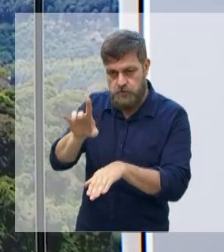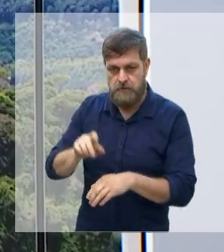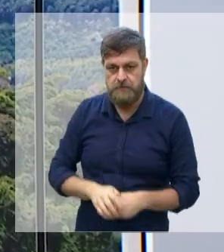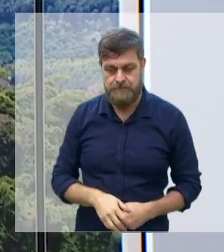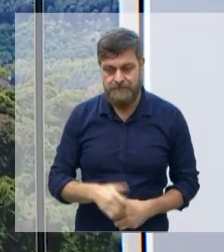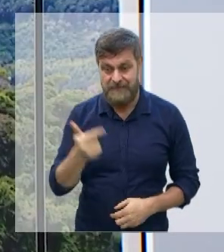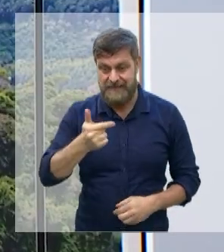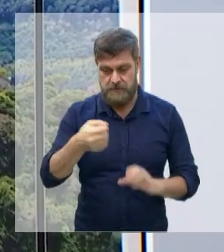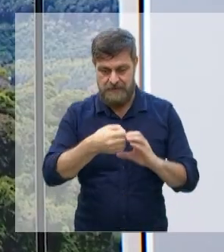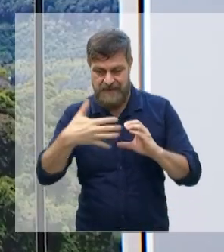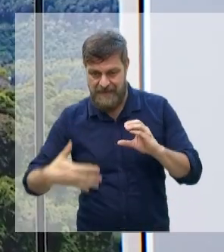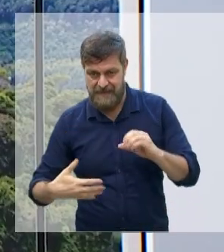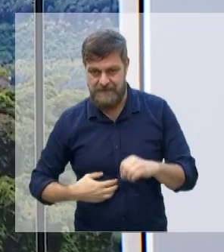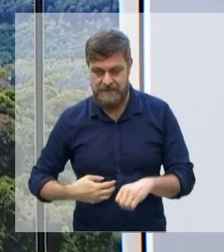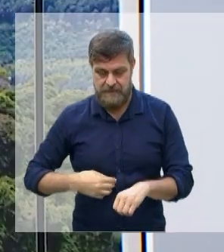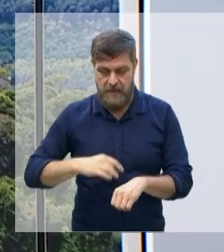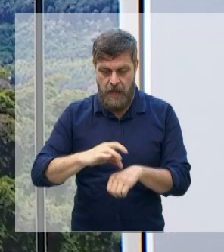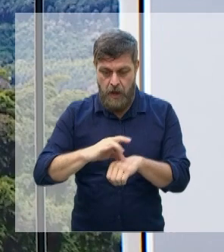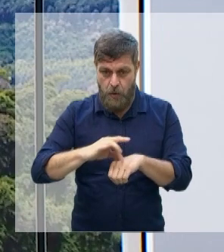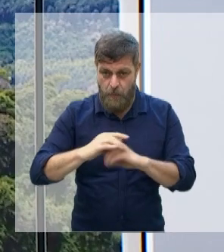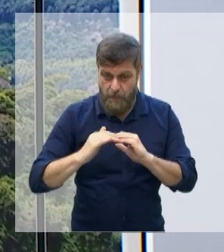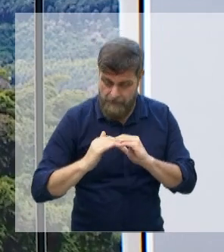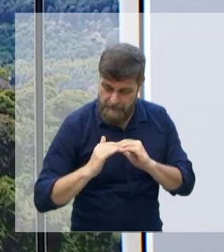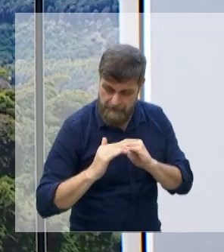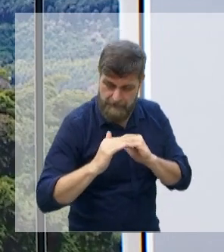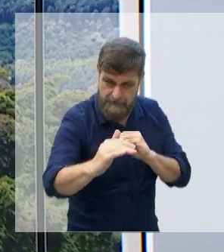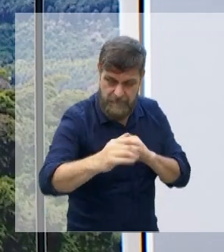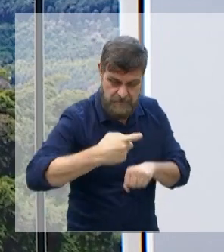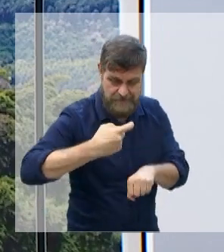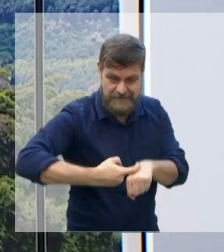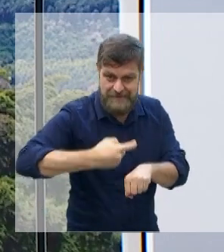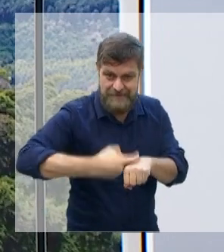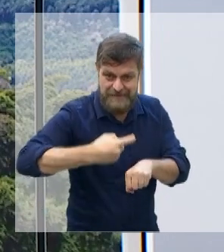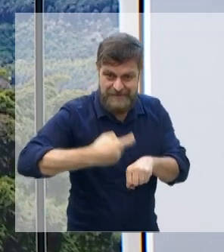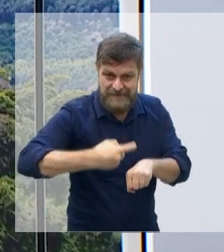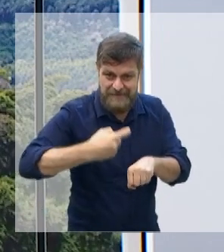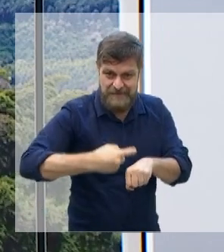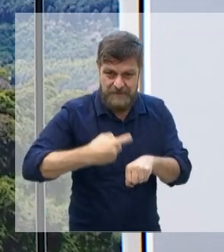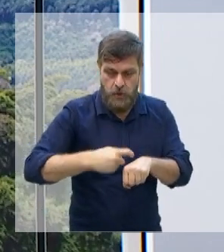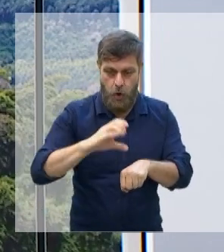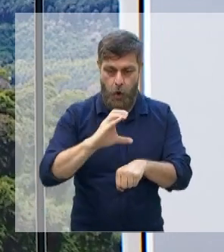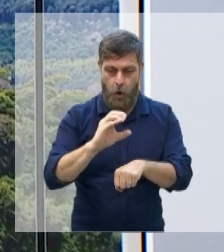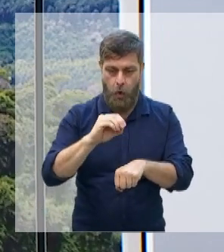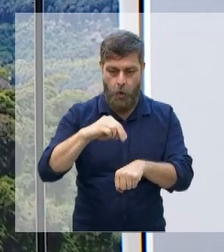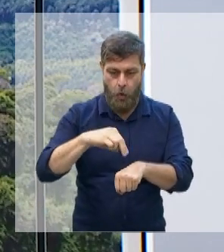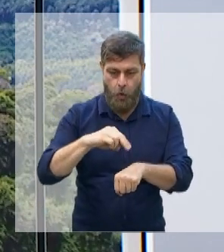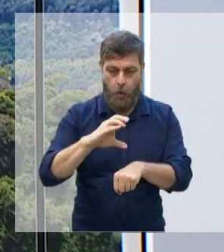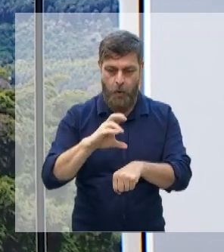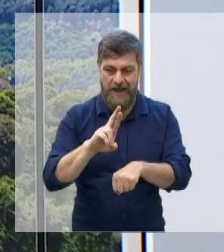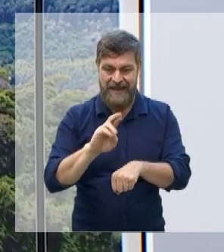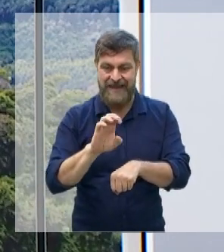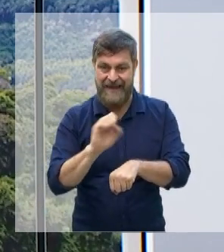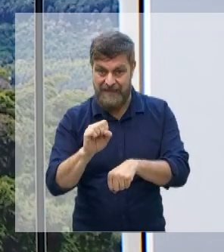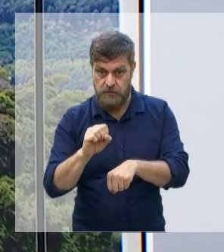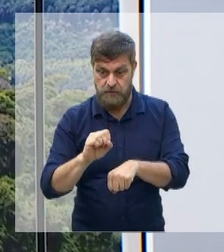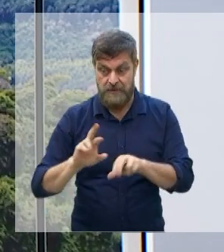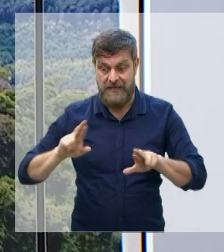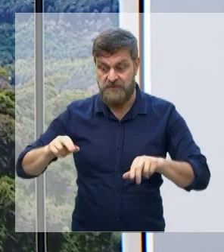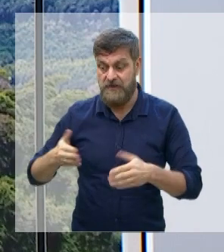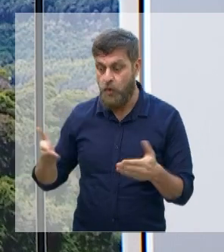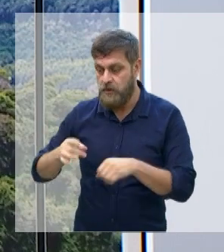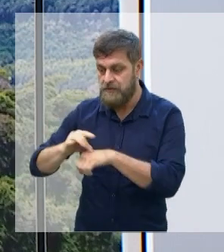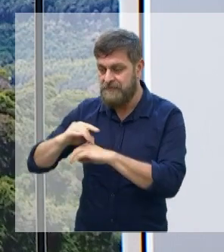o piso dos corredores como eu falei já é um piso de concreto diferente dos atuais que piso asfáltico